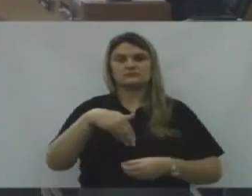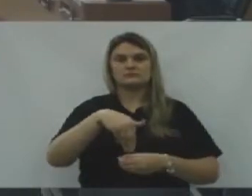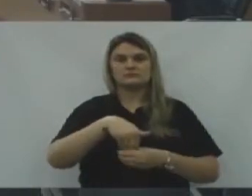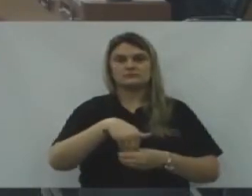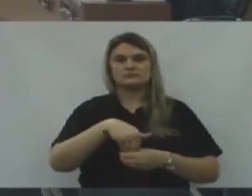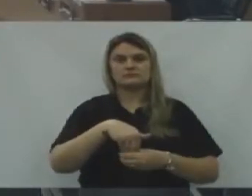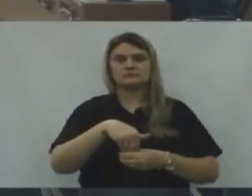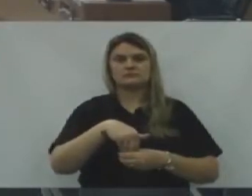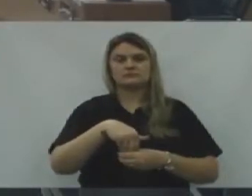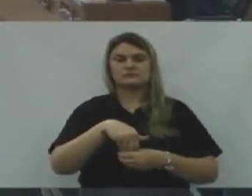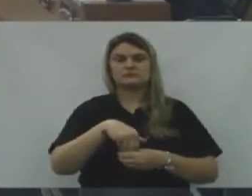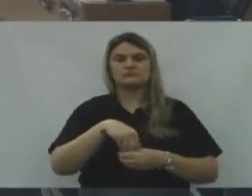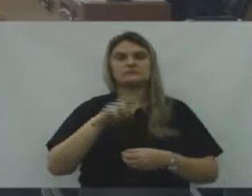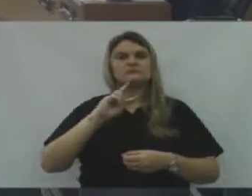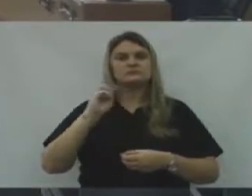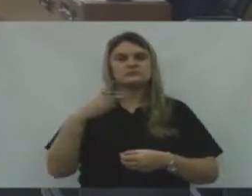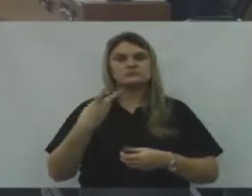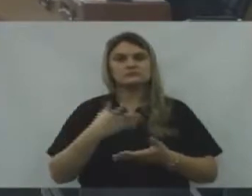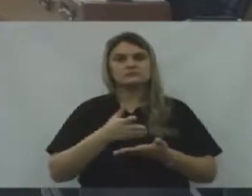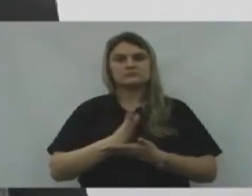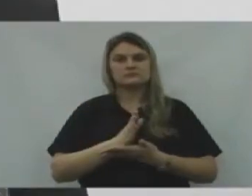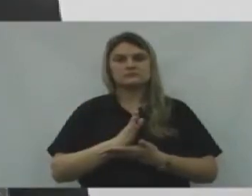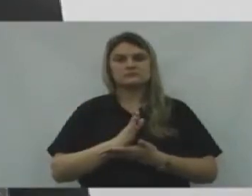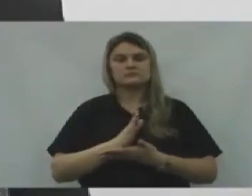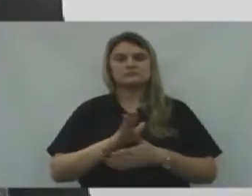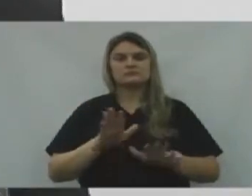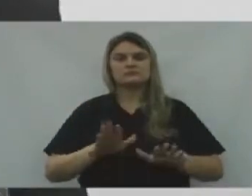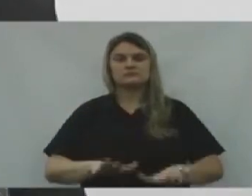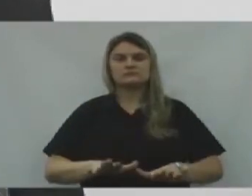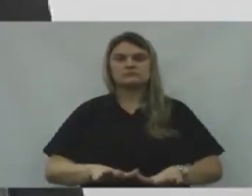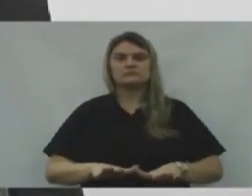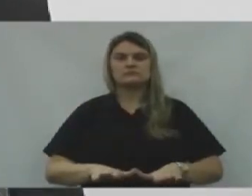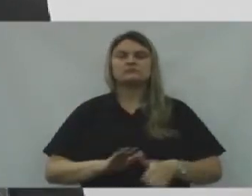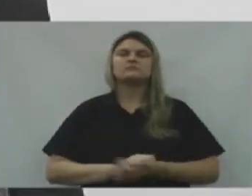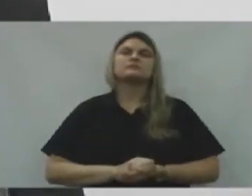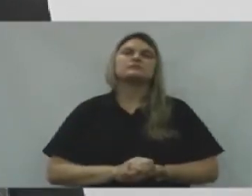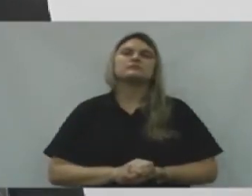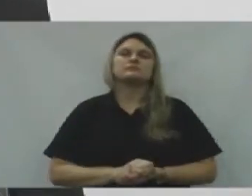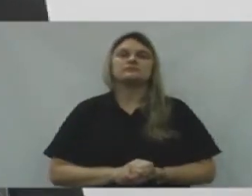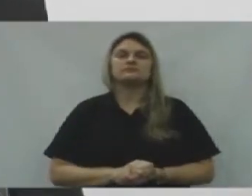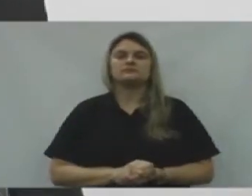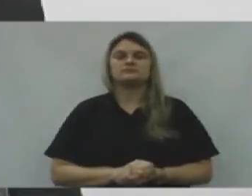Em votação, Senhores vereadores que aprovam, Permaneçam como estão.